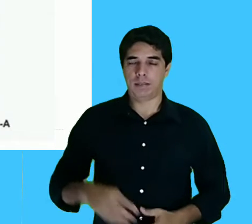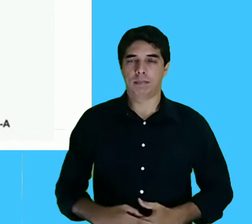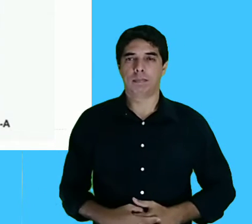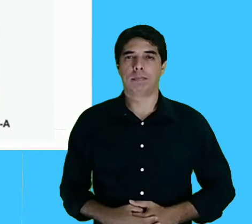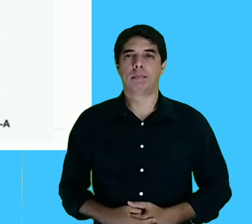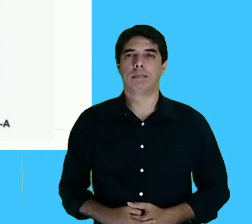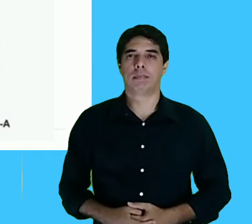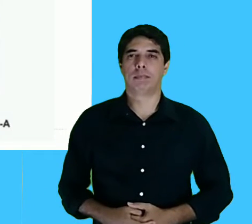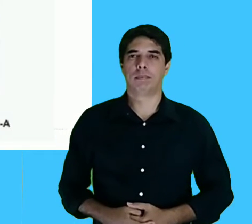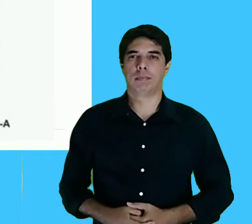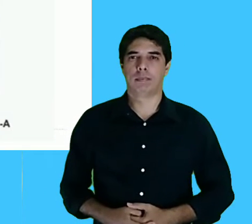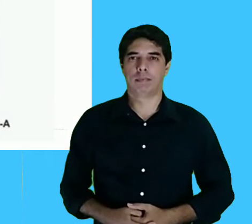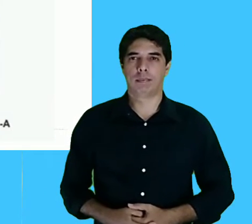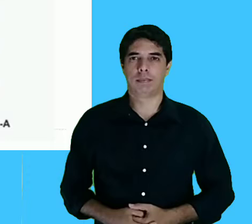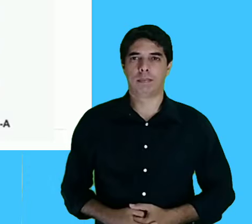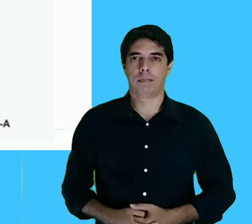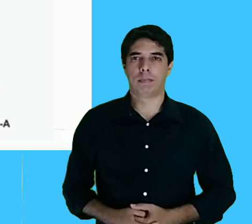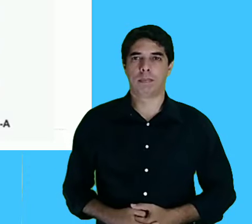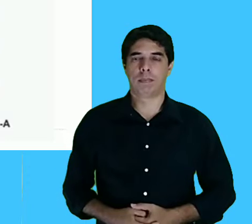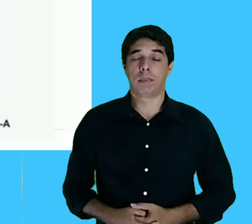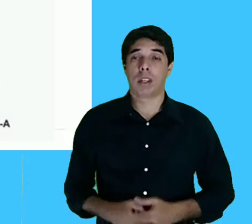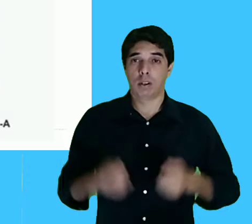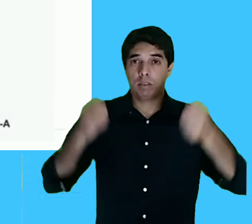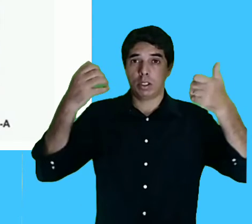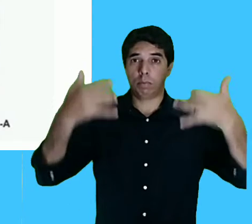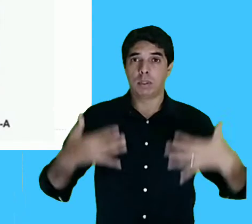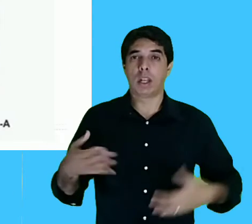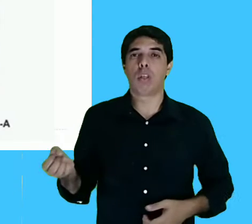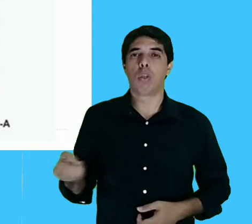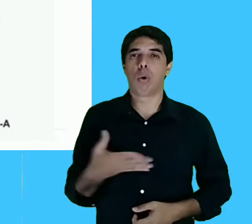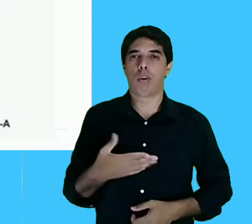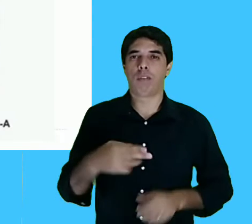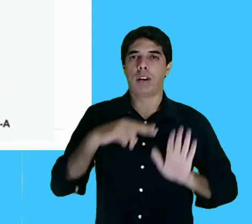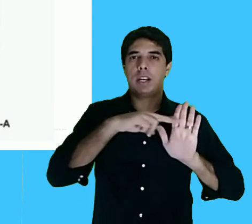Vamos falar um pouco sobre essa norma.